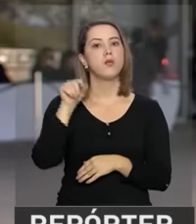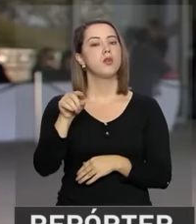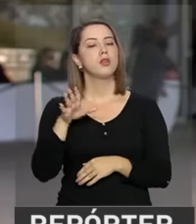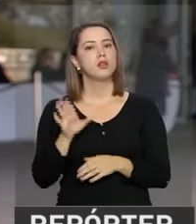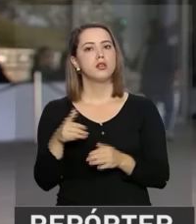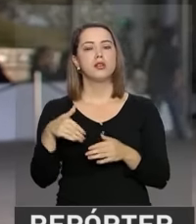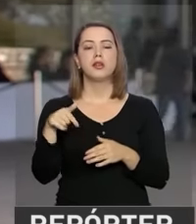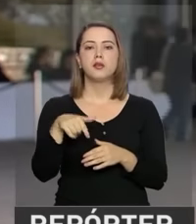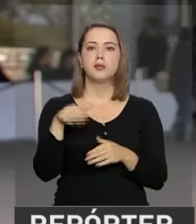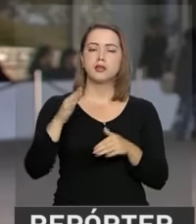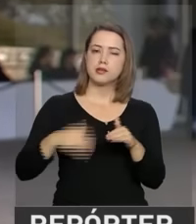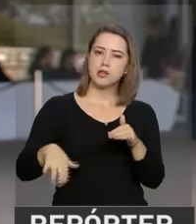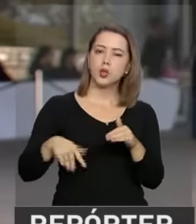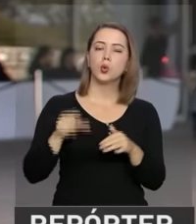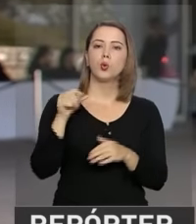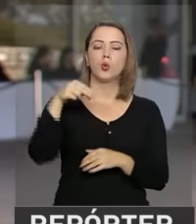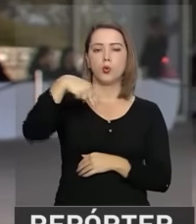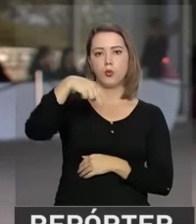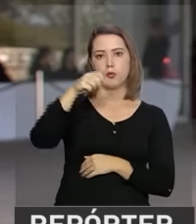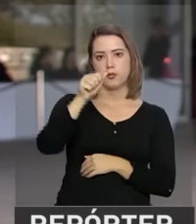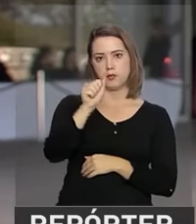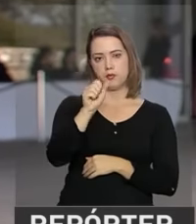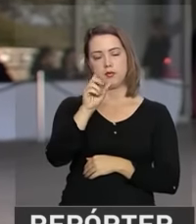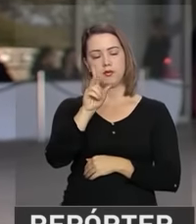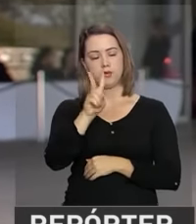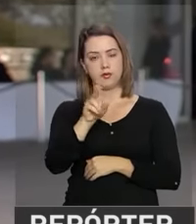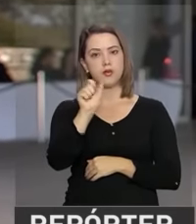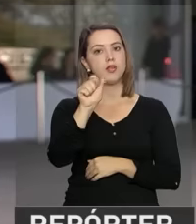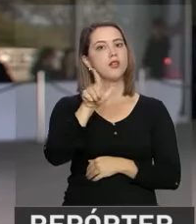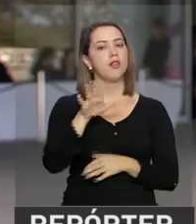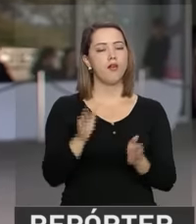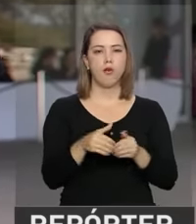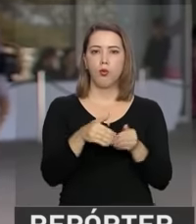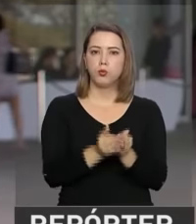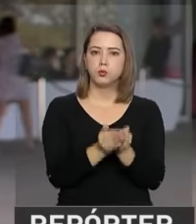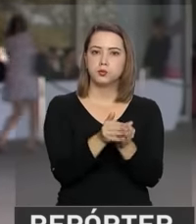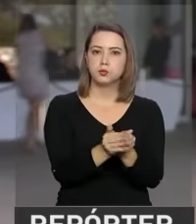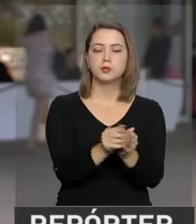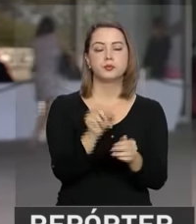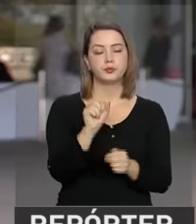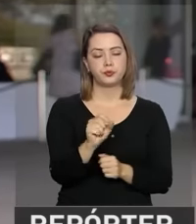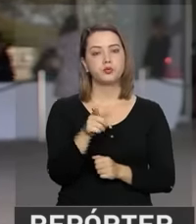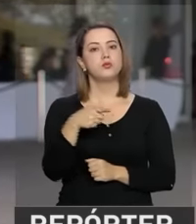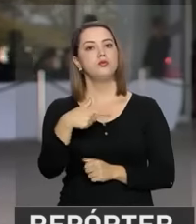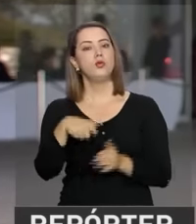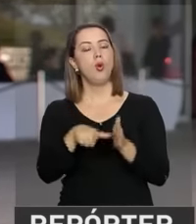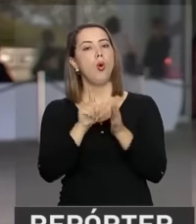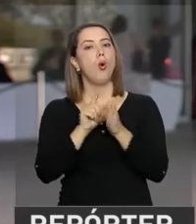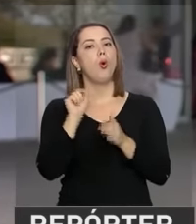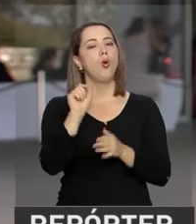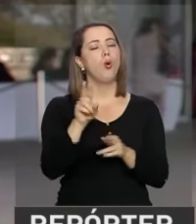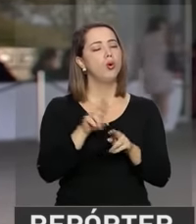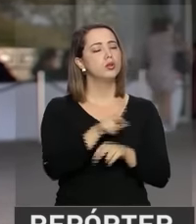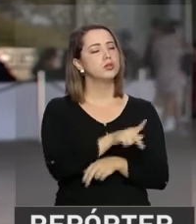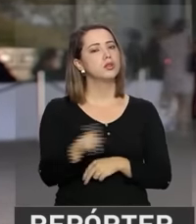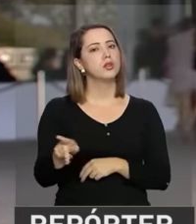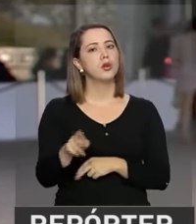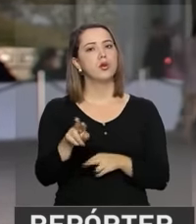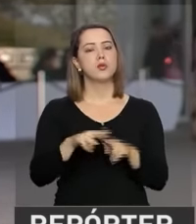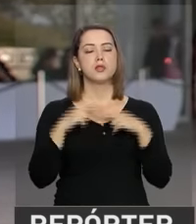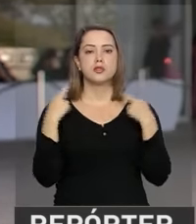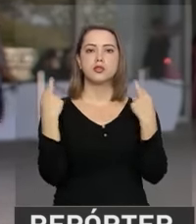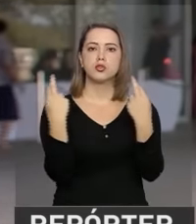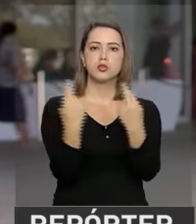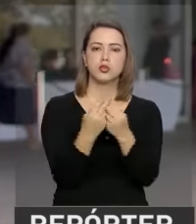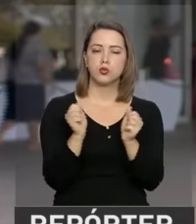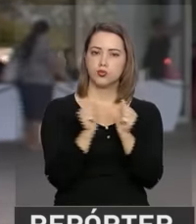Naval aqui em Brasília. E ontem, a gente lembra aí, o presidente da República em exercício, Michel Temer, se reuniu com ministros para avaliar